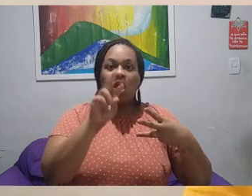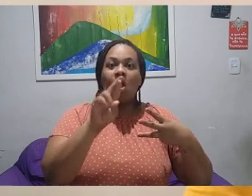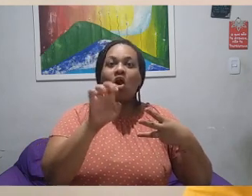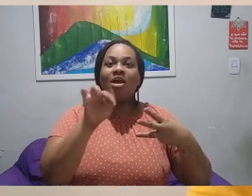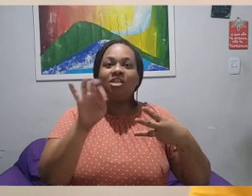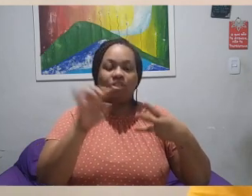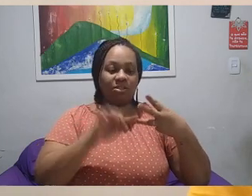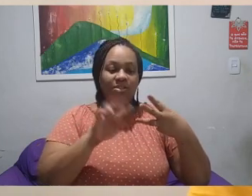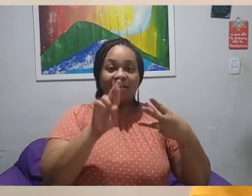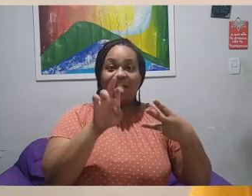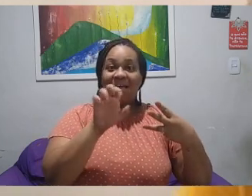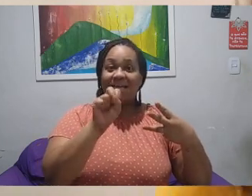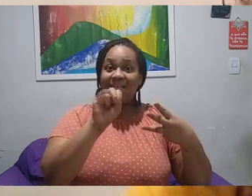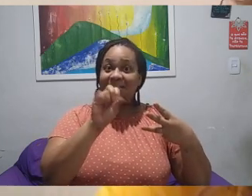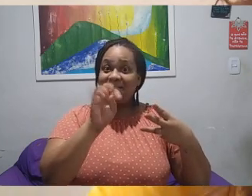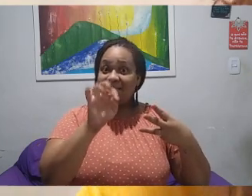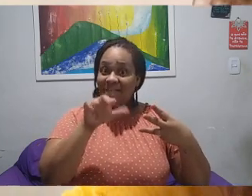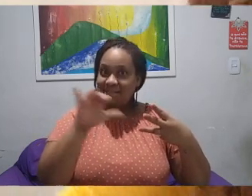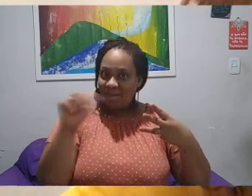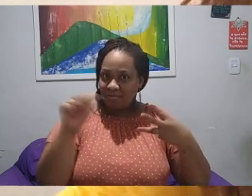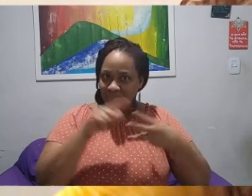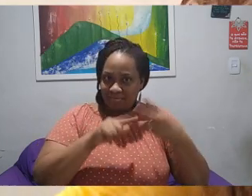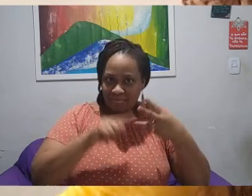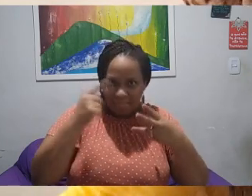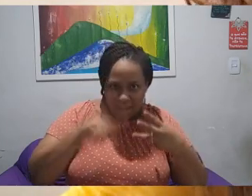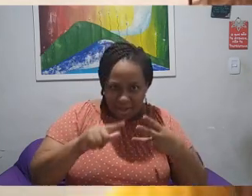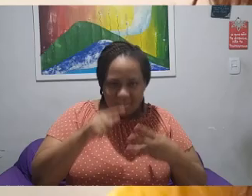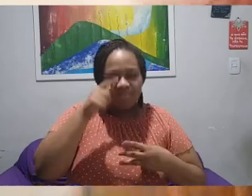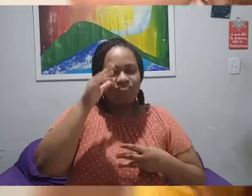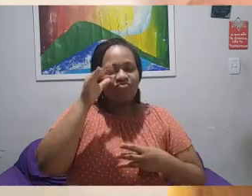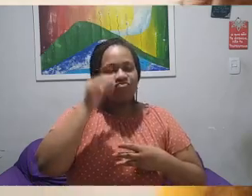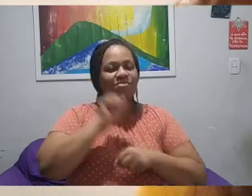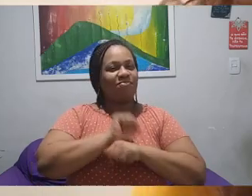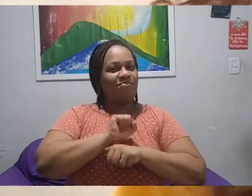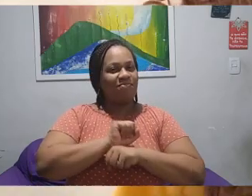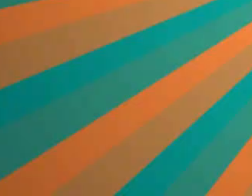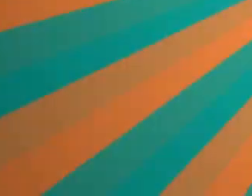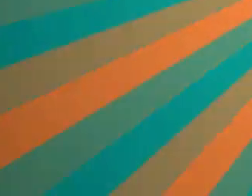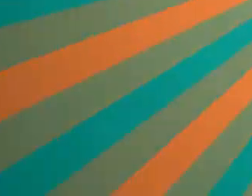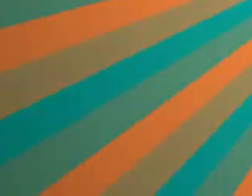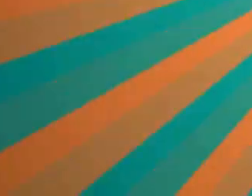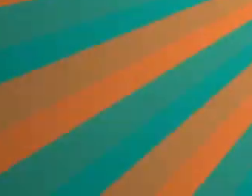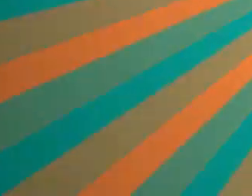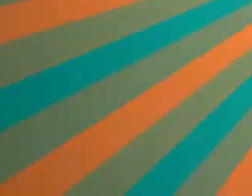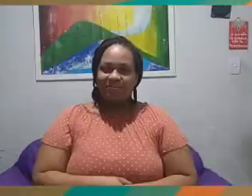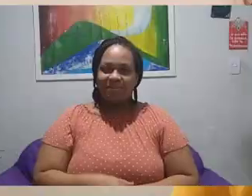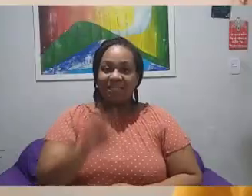corrente e a resistência. Quer saber mais? Ficou curioso? Então continue aqui com a gente.